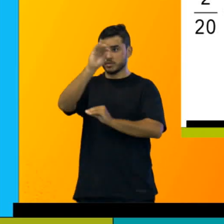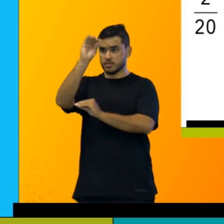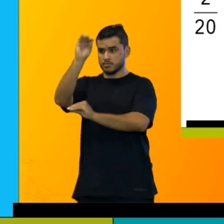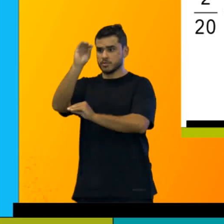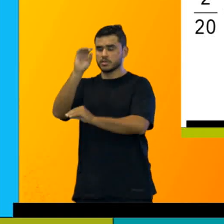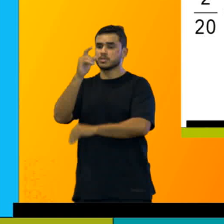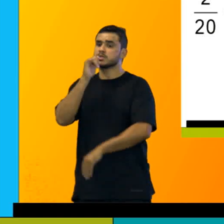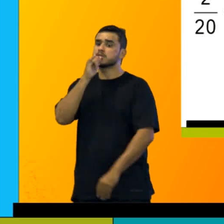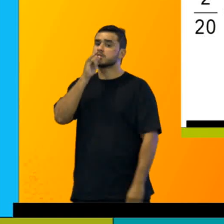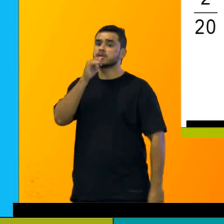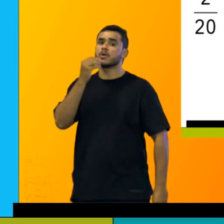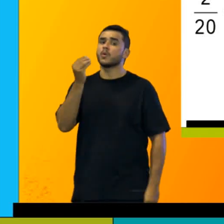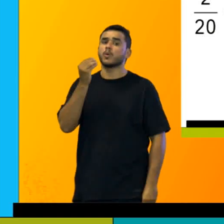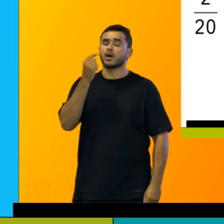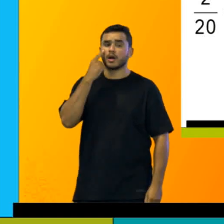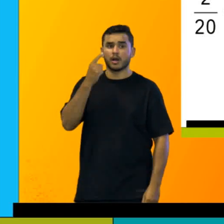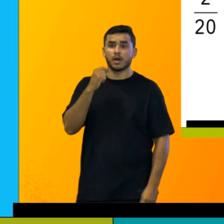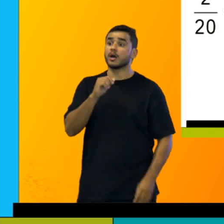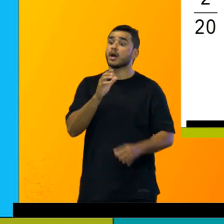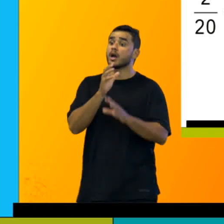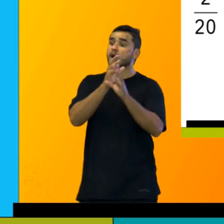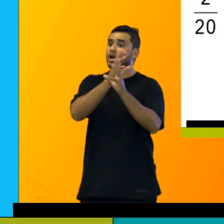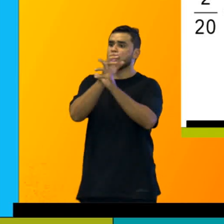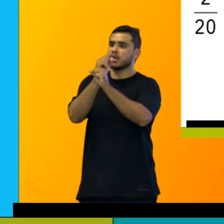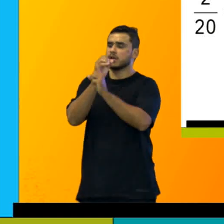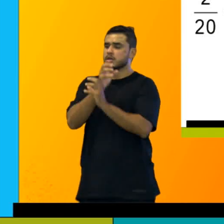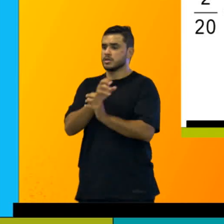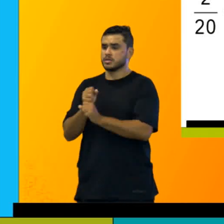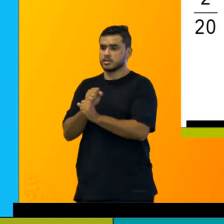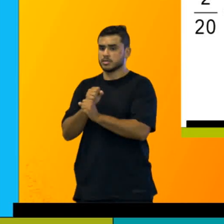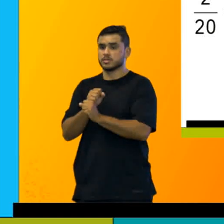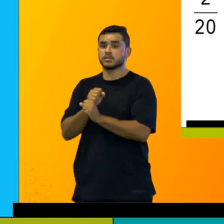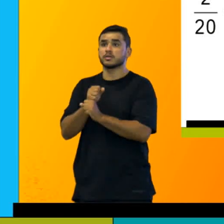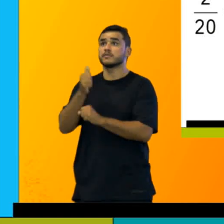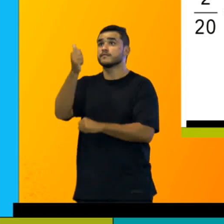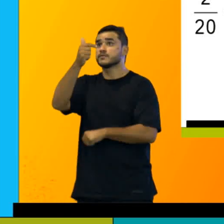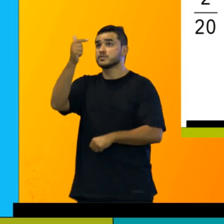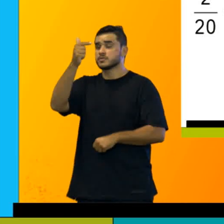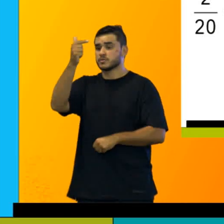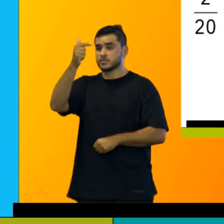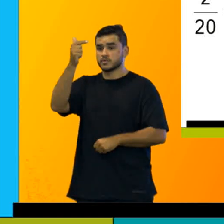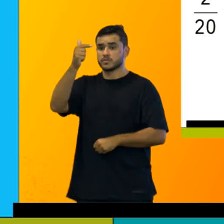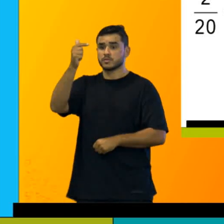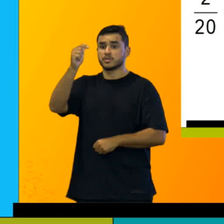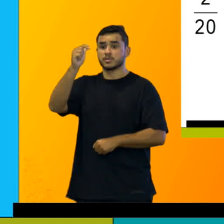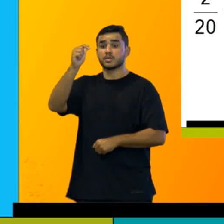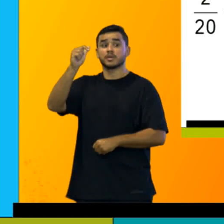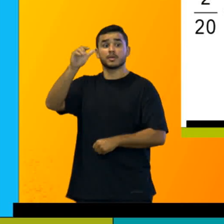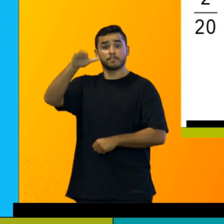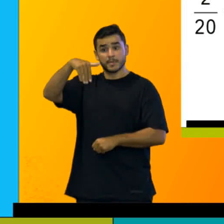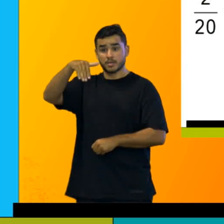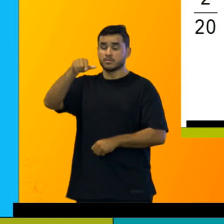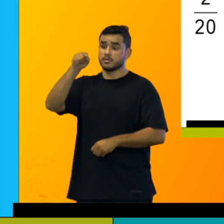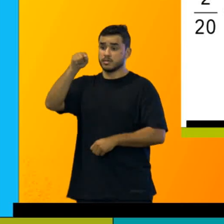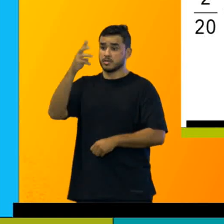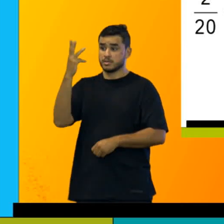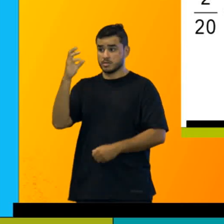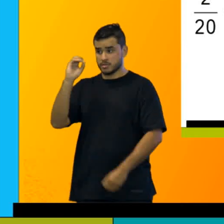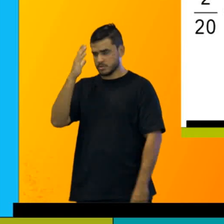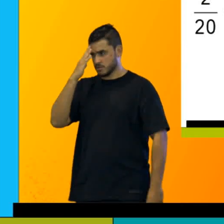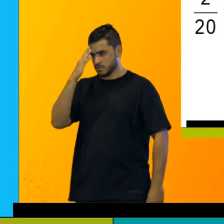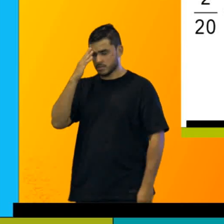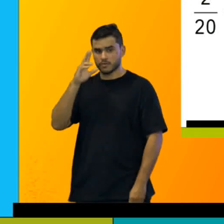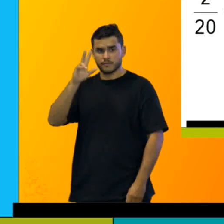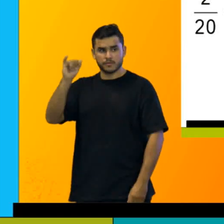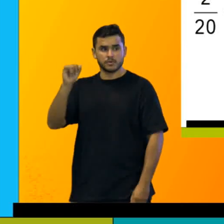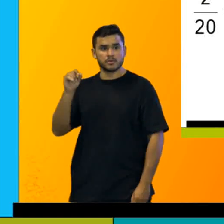igual, como 22 é menor do que 30, quanto o denominador é maior, o resultado fica